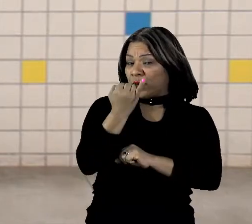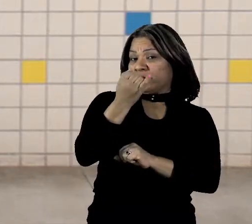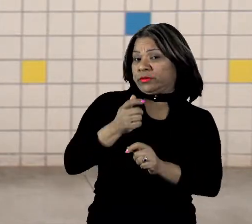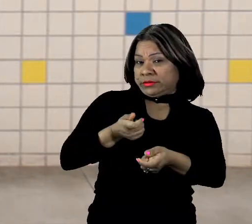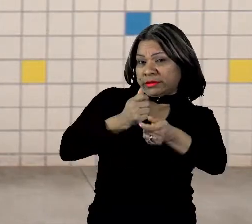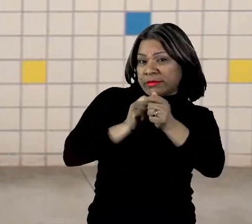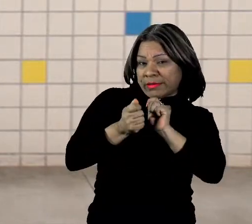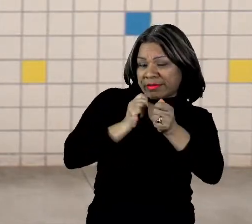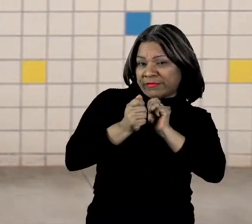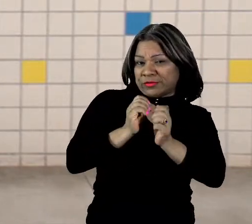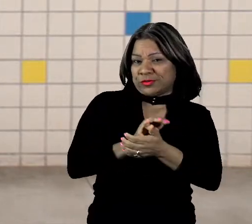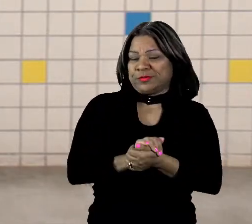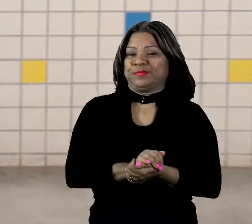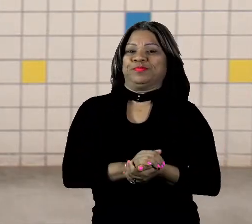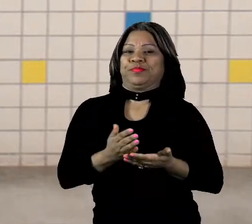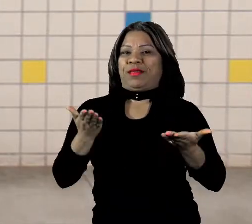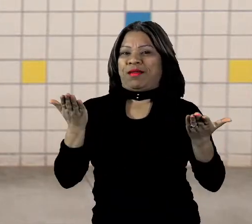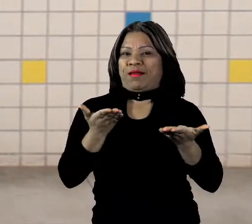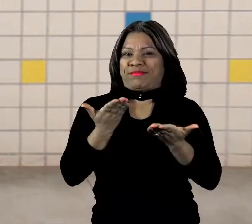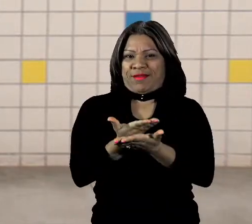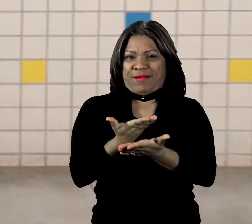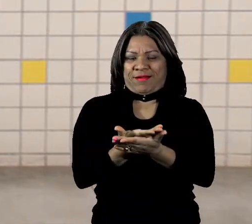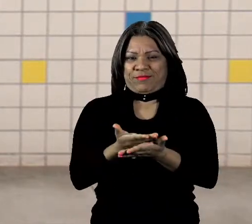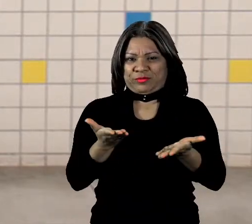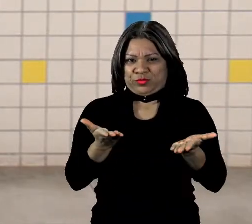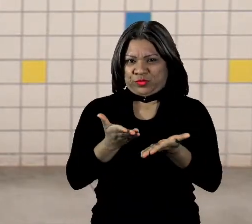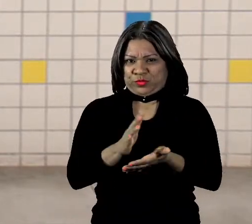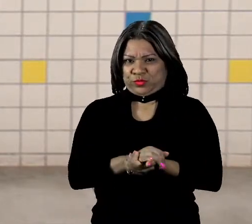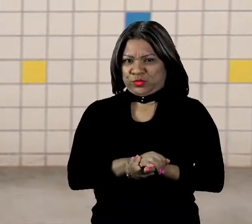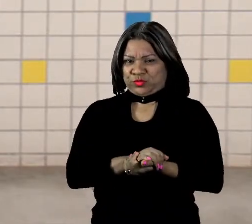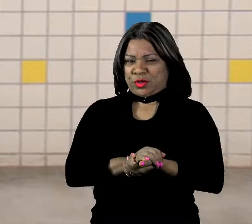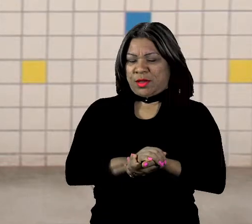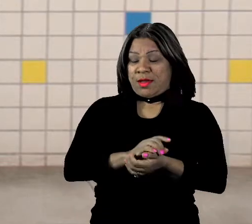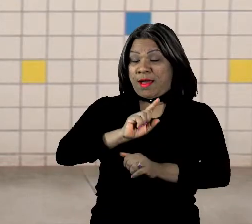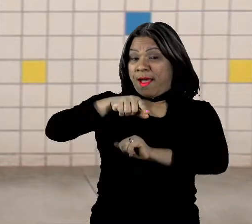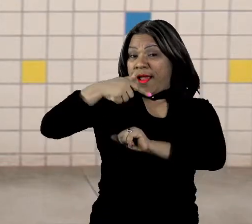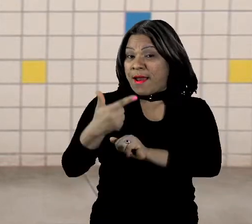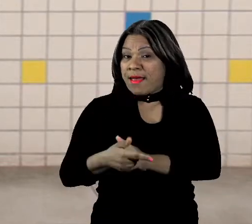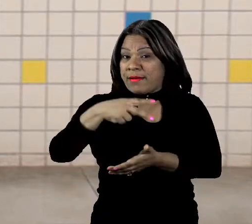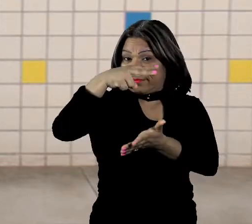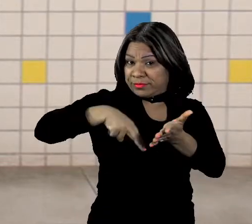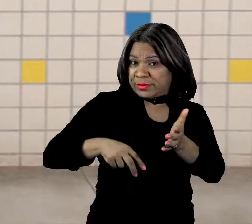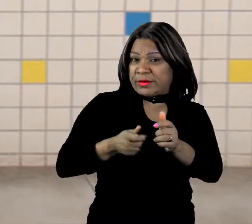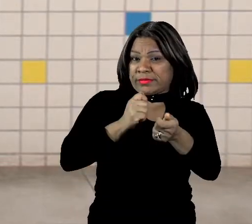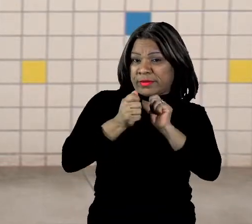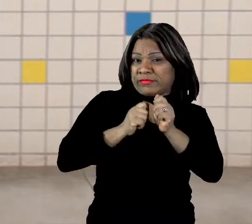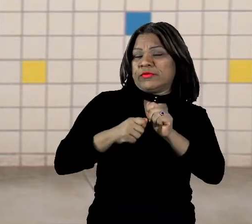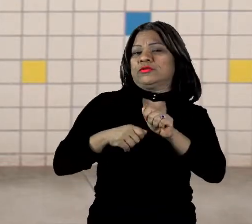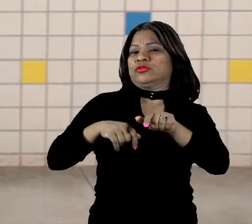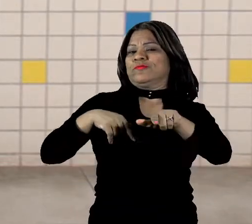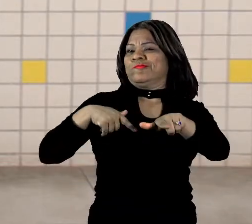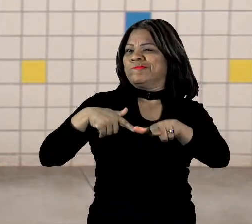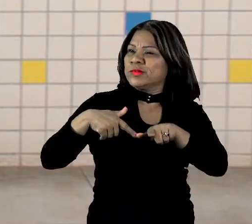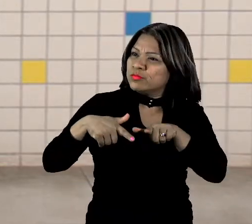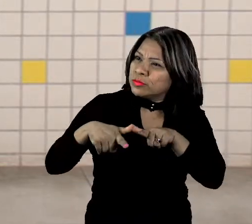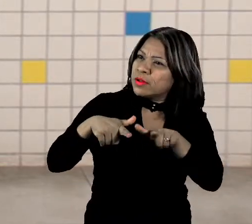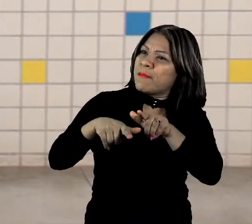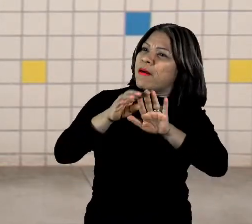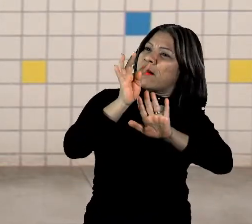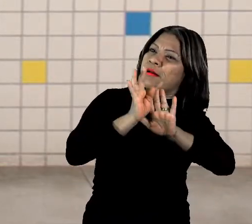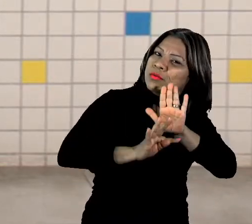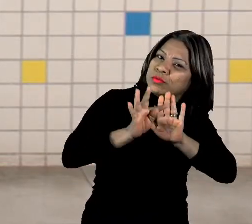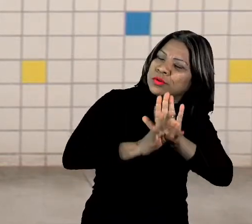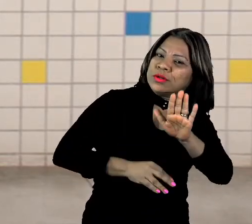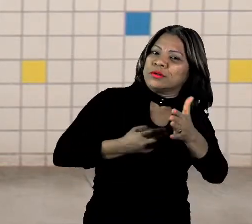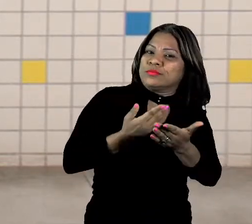olha só, na aula de hoje, além da gente ler as entrevistas, nós também vamos trabalhar sobre o texto e a